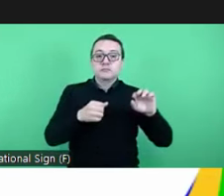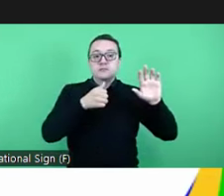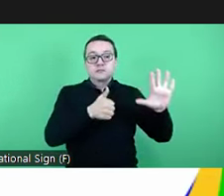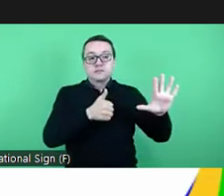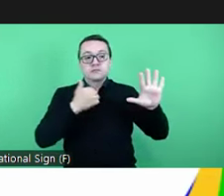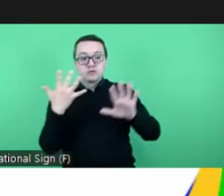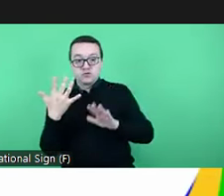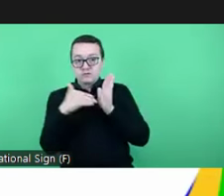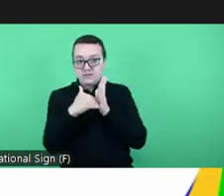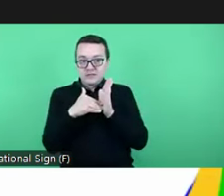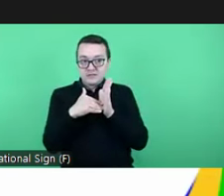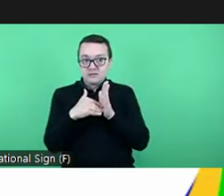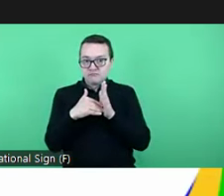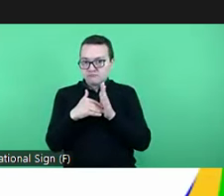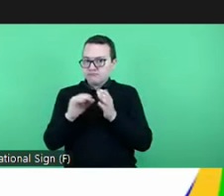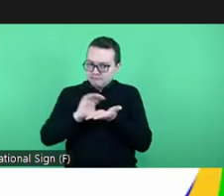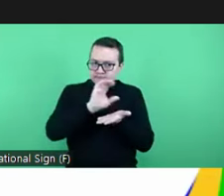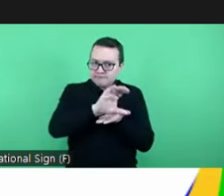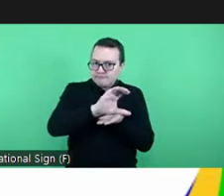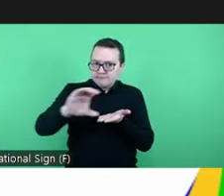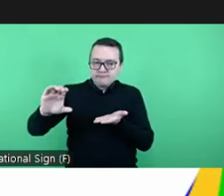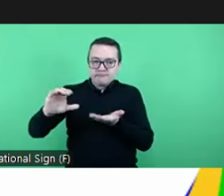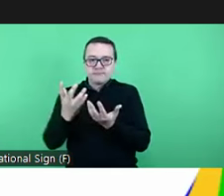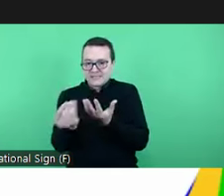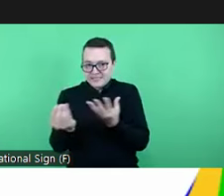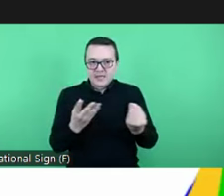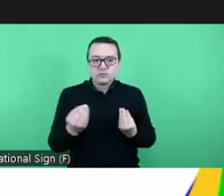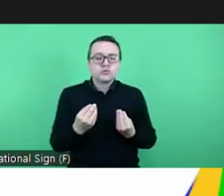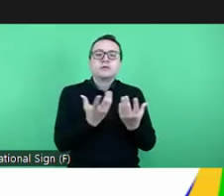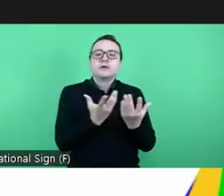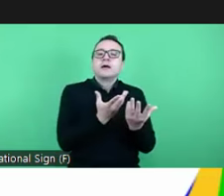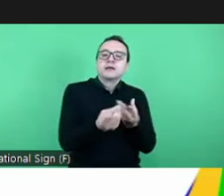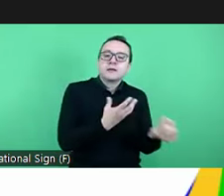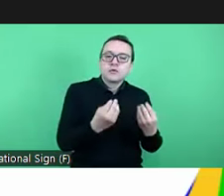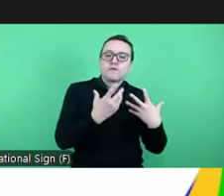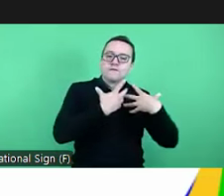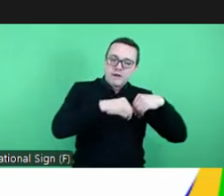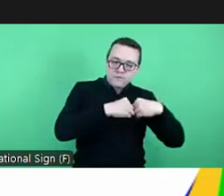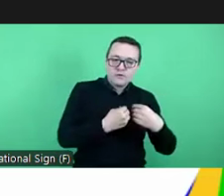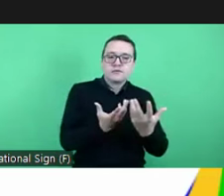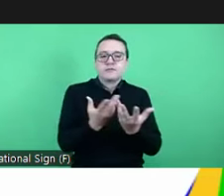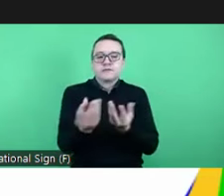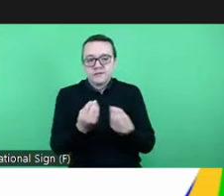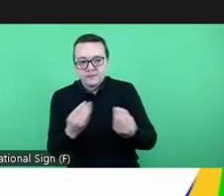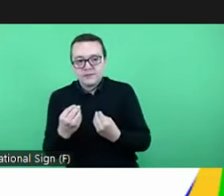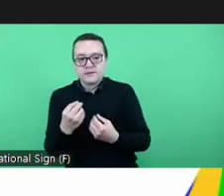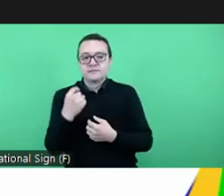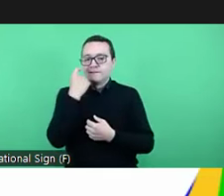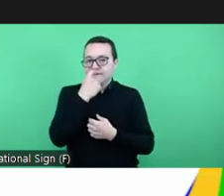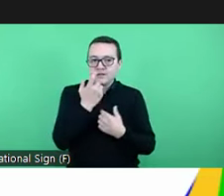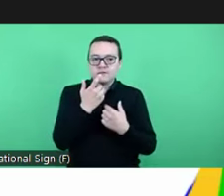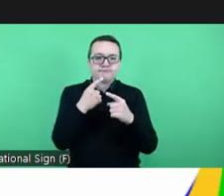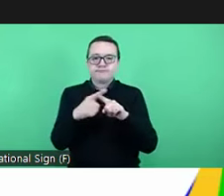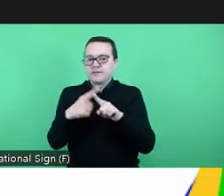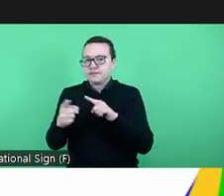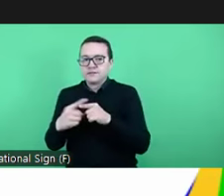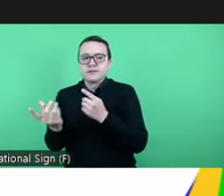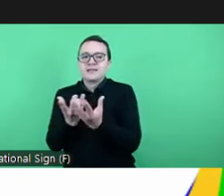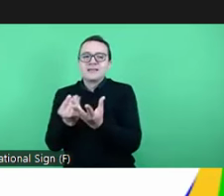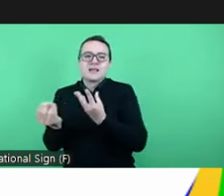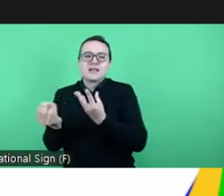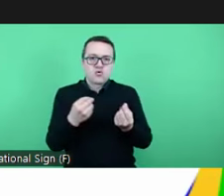tem clinics, equipes de over saúde a da família, hundred saúde thousand bucal, teams equipes financed. We e-multi. have teams for Além mental disso, a health, gente